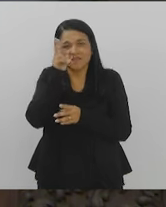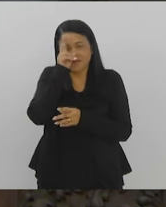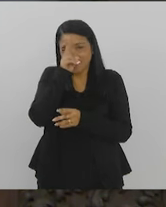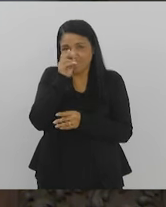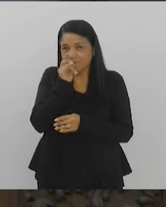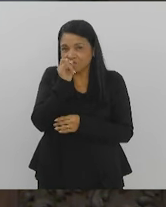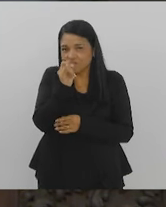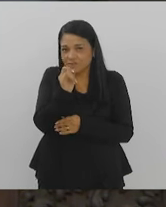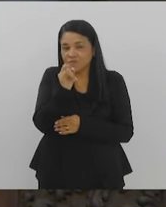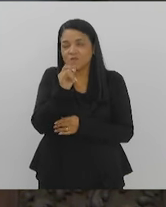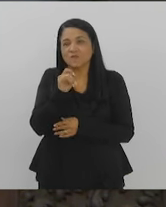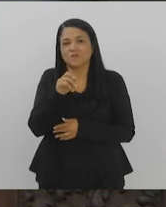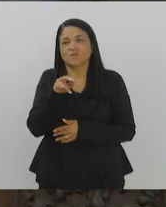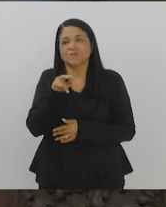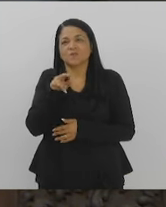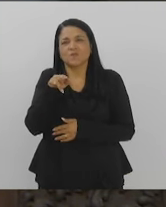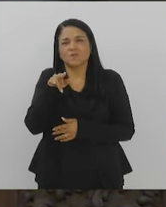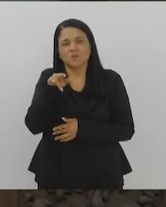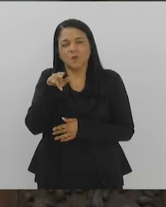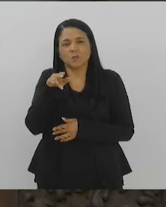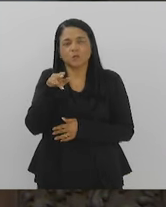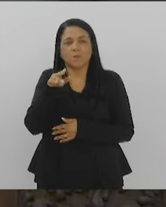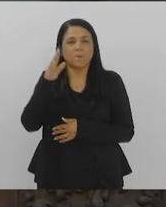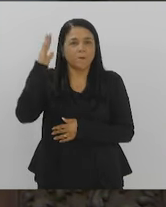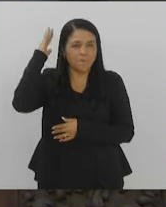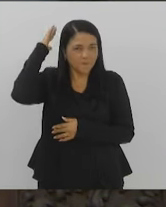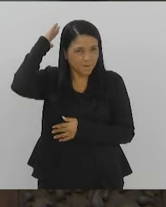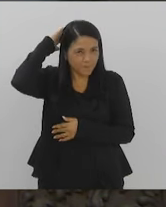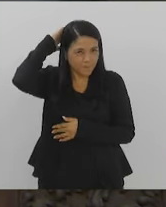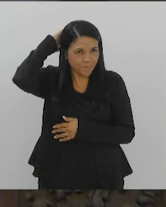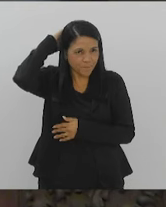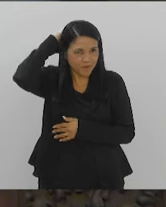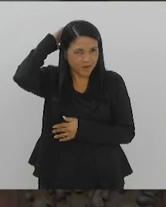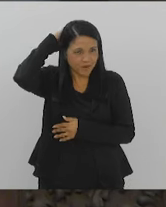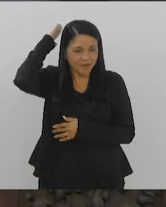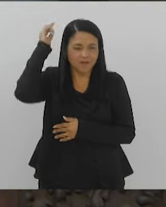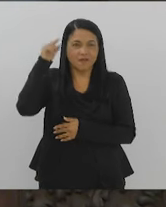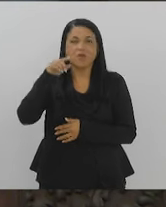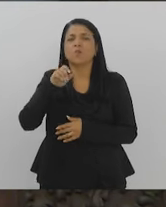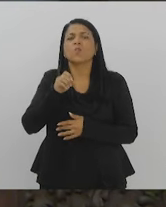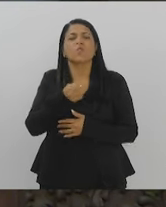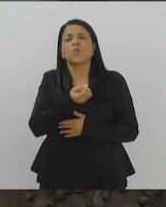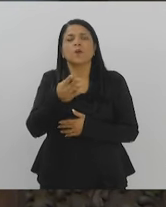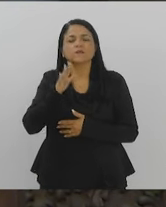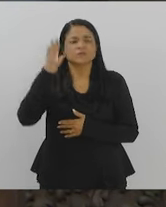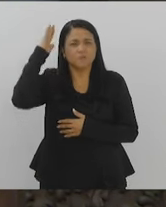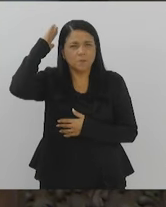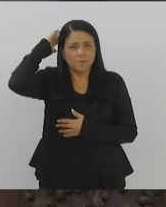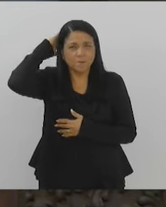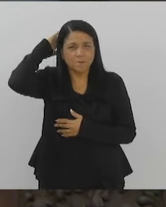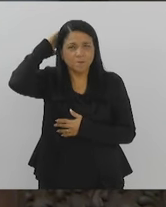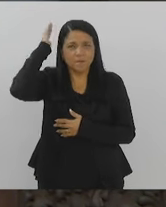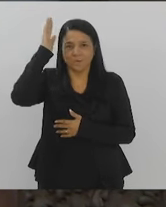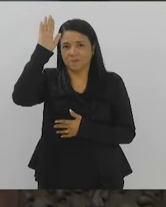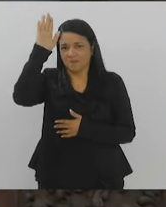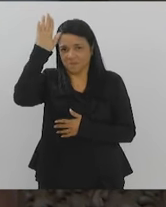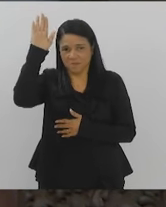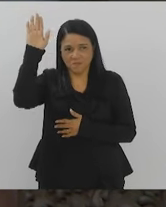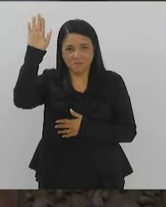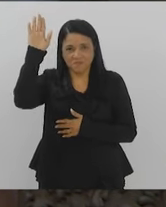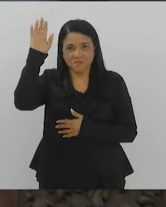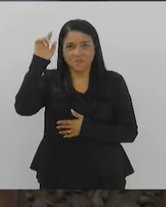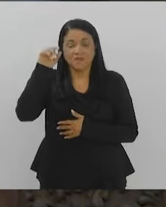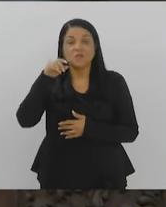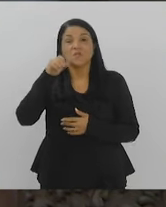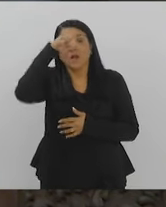Um irmãozinho, um irmão lá do Pará. Quantos paraenses tem aqui? Levante o braço aí, por favor. Paraense. Muito. Quantos